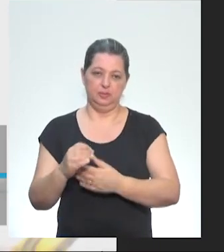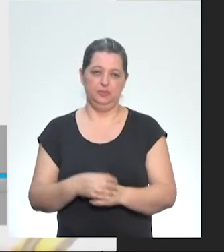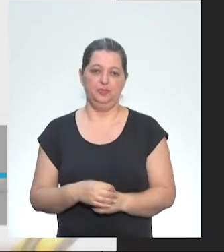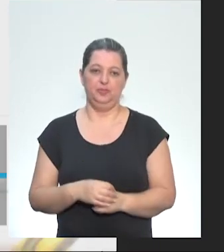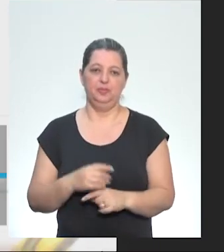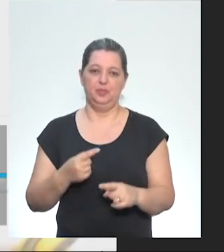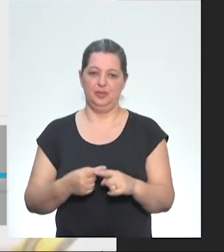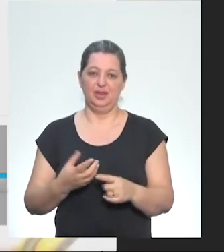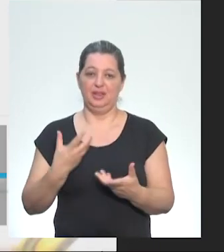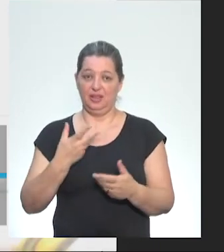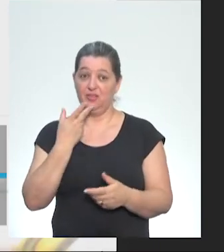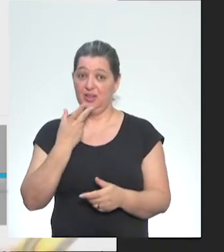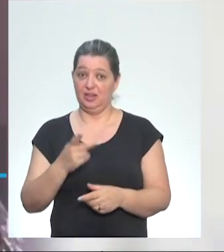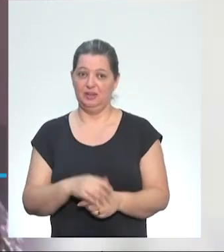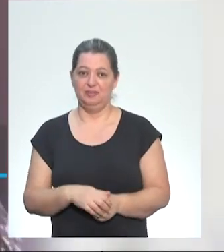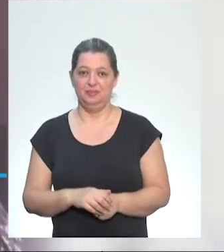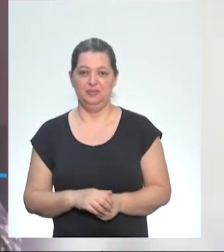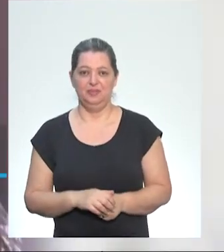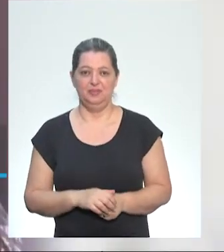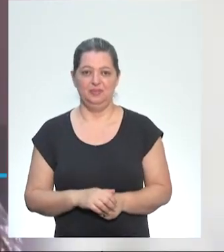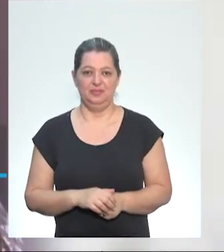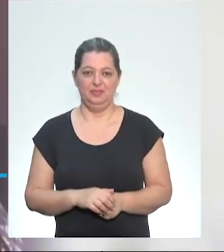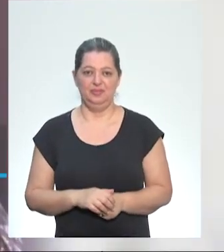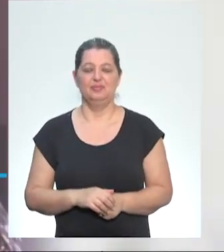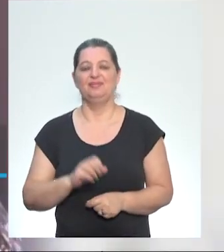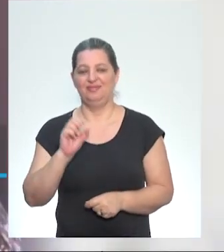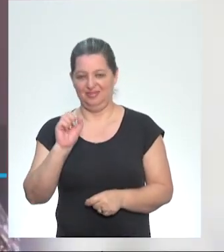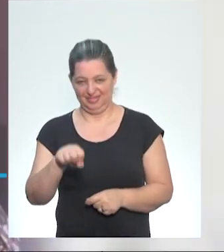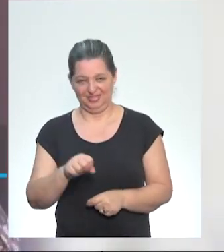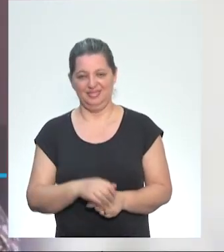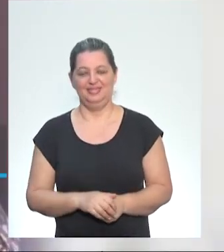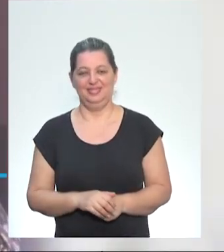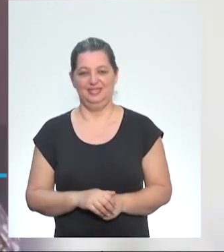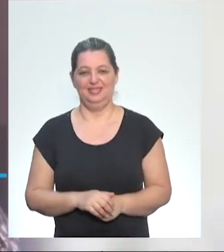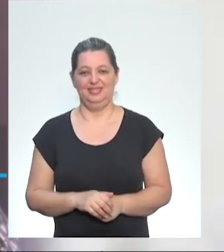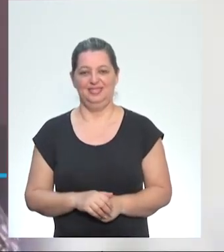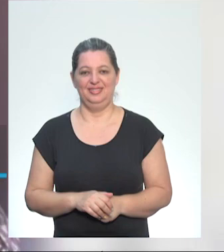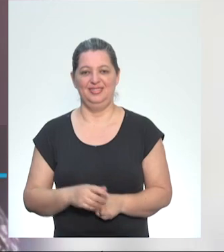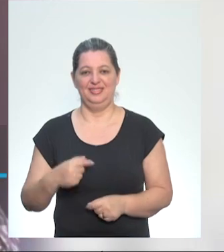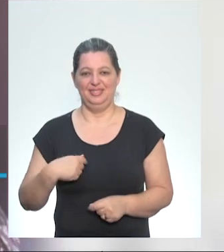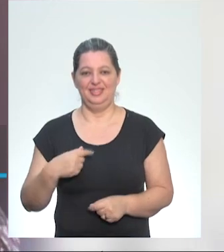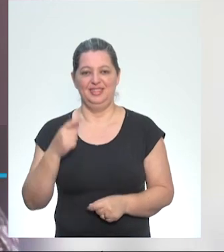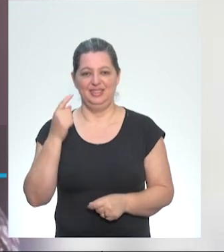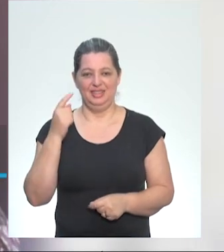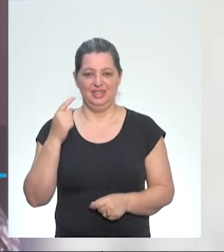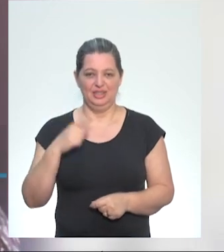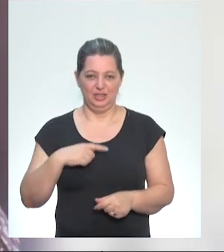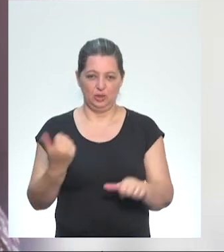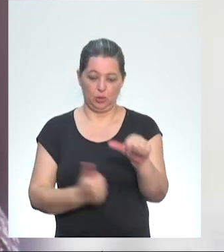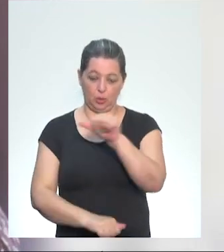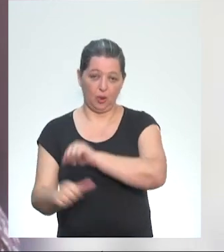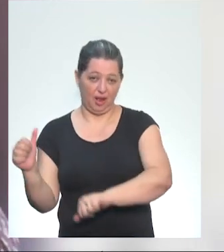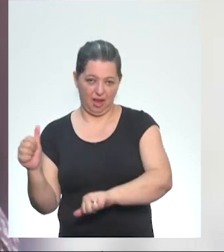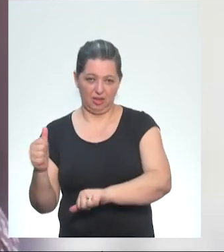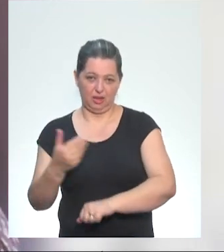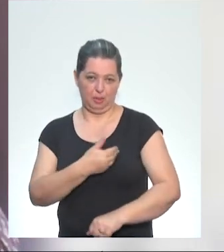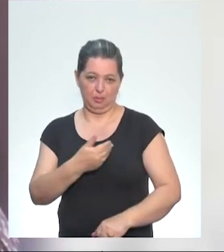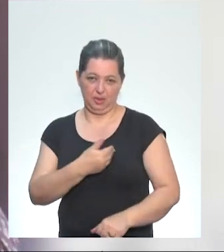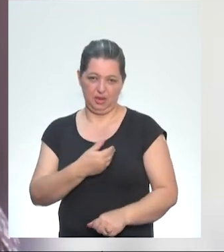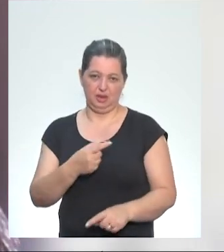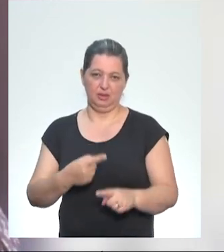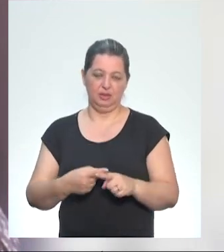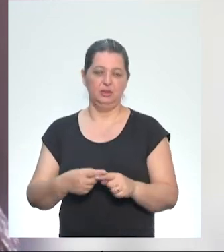mais um pouquinho para fechar aqui a nossa encontro de hoje. Eu tinha trocado com essa minha amiga para, de repente, fazer